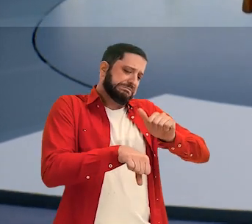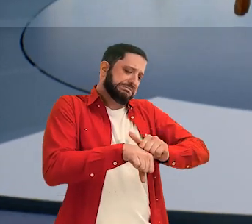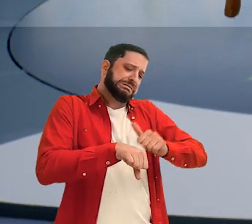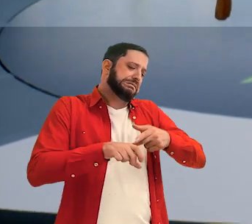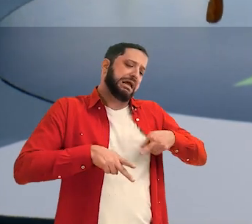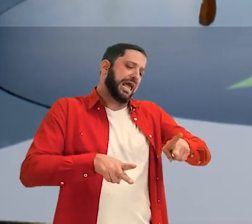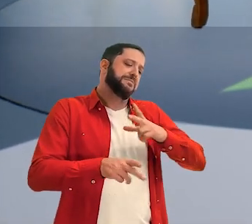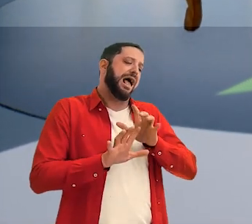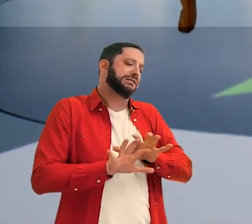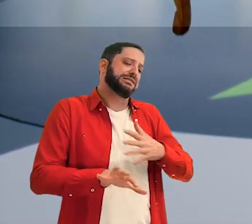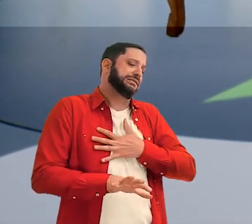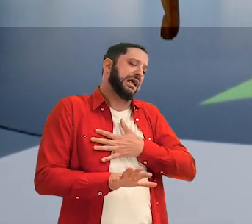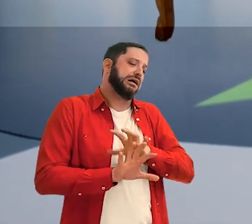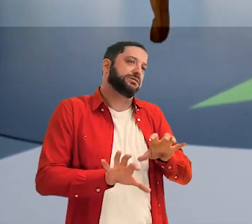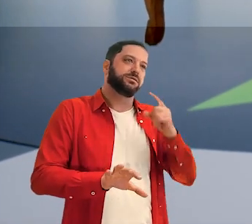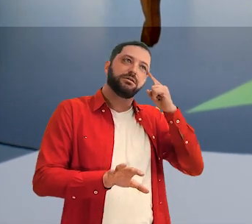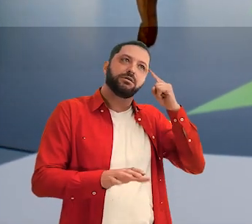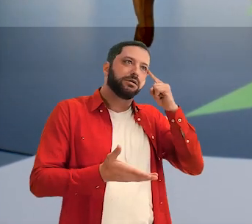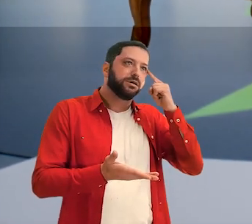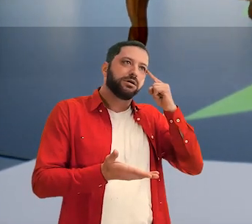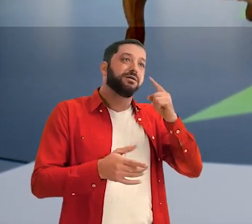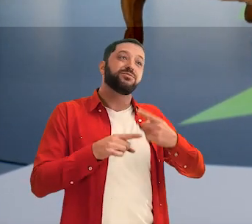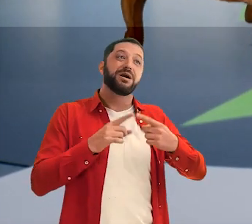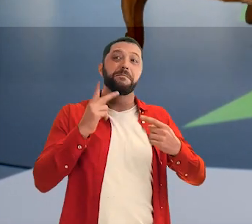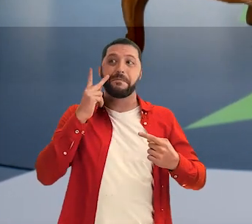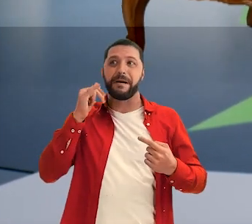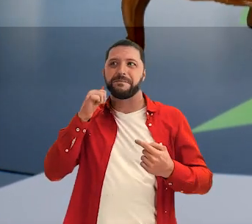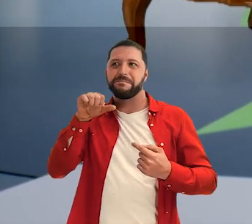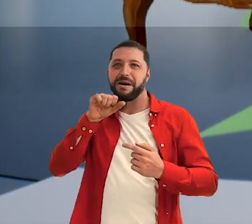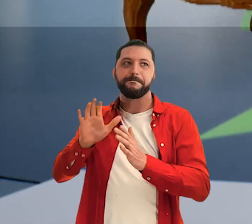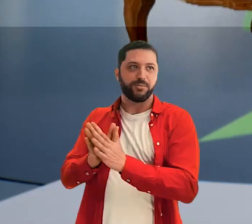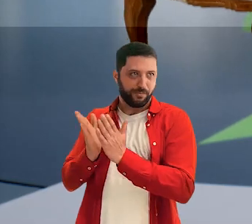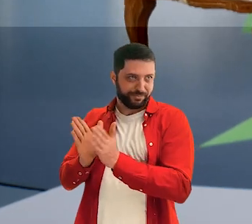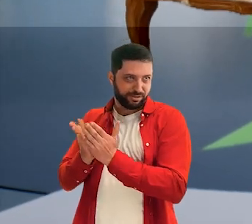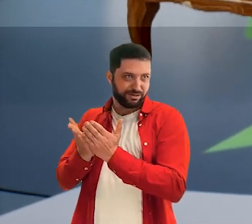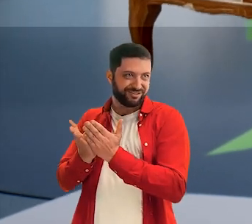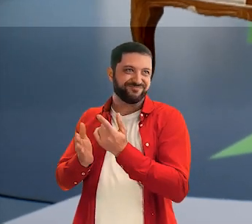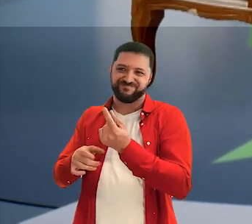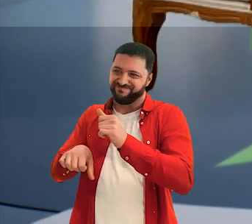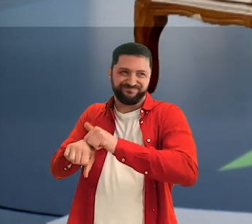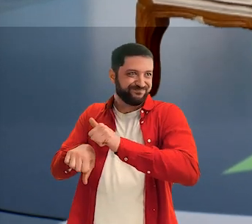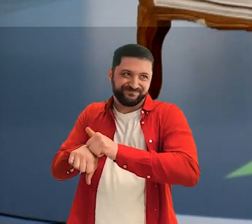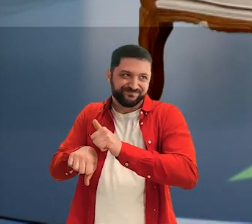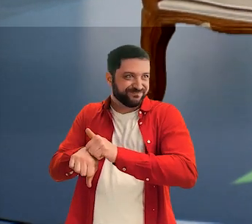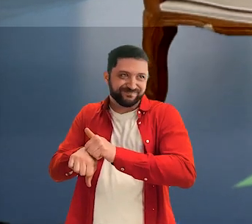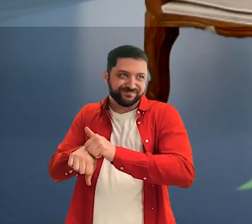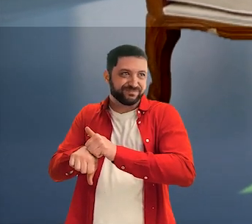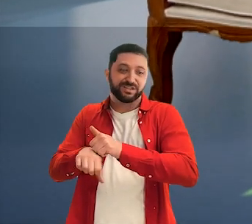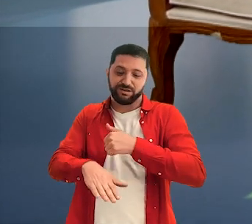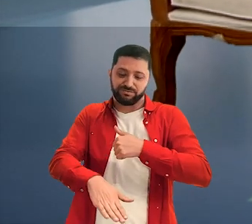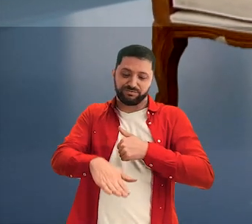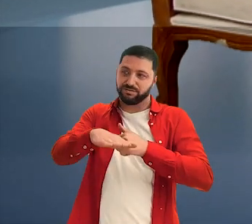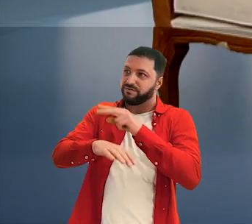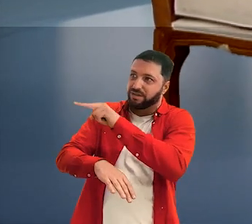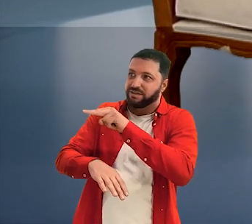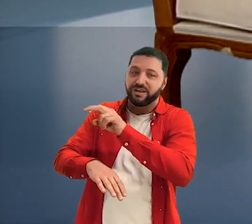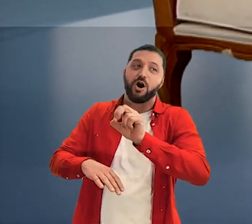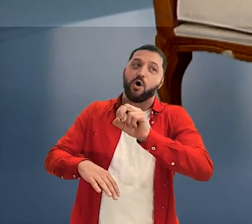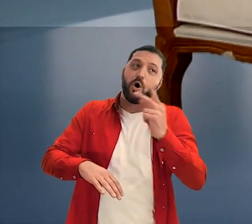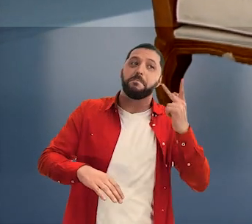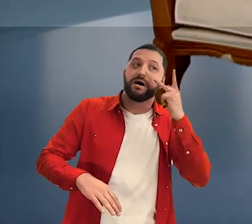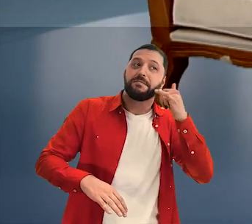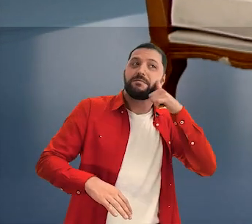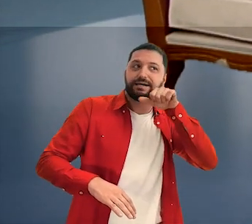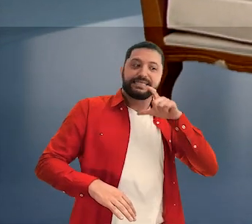o bloqueio de escassez surge aonde? Surge como? Pais pobres demais, infância muito escassa, ou